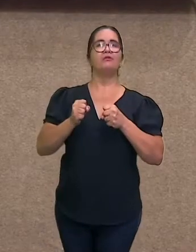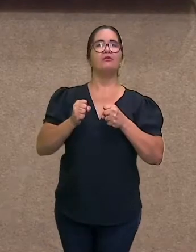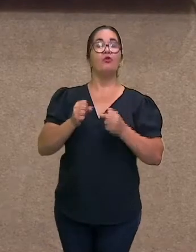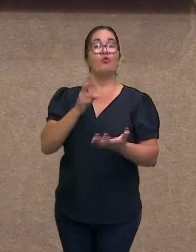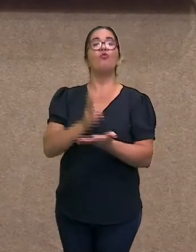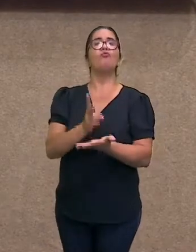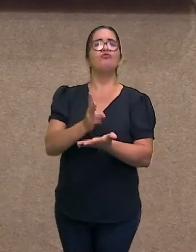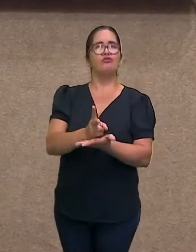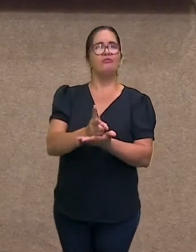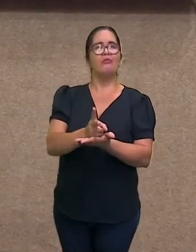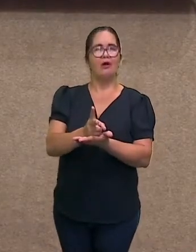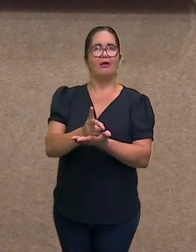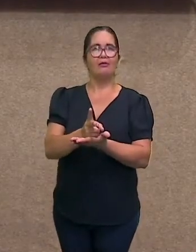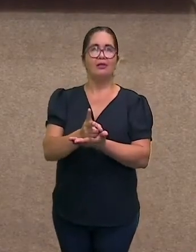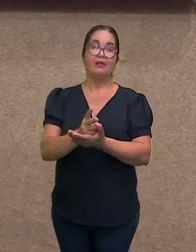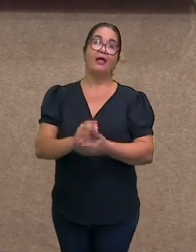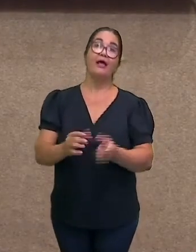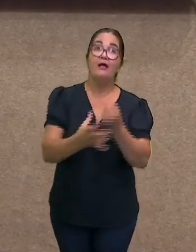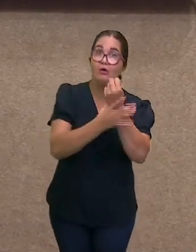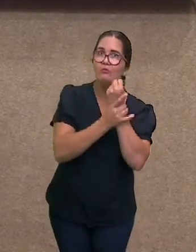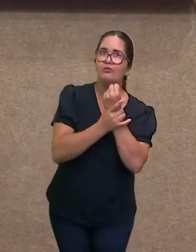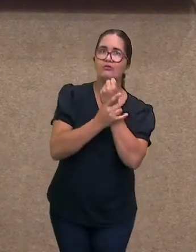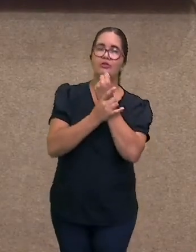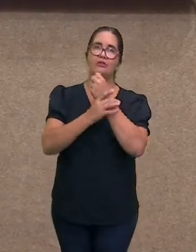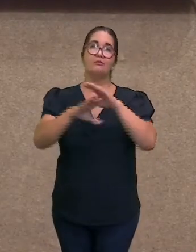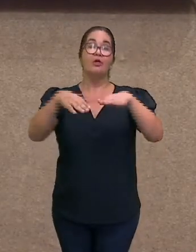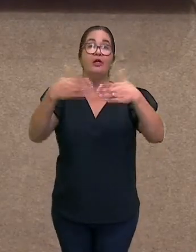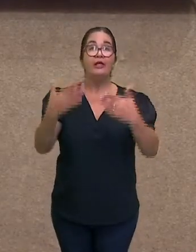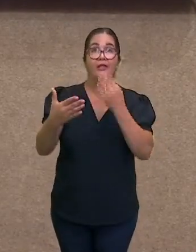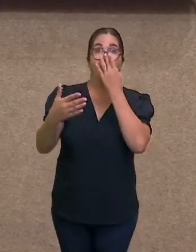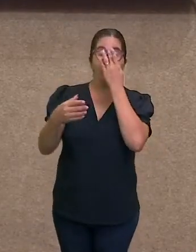absolutista inglesa é Henrique VIII.